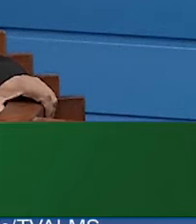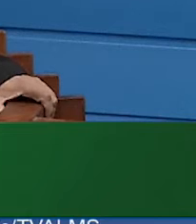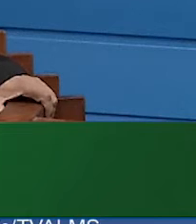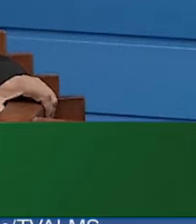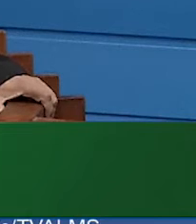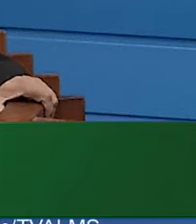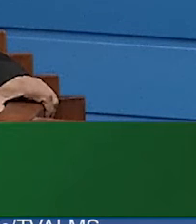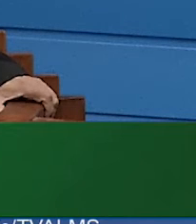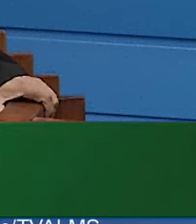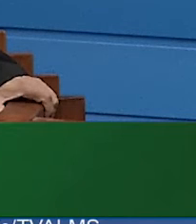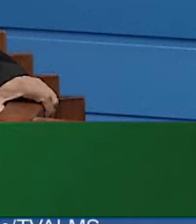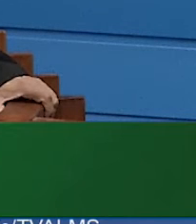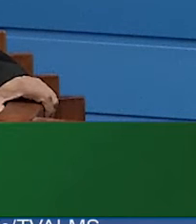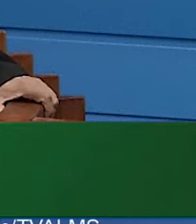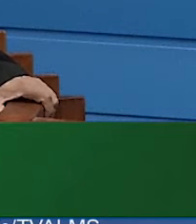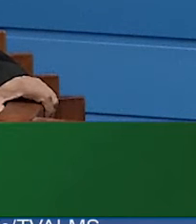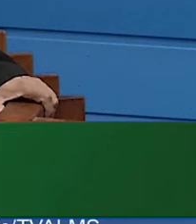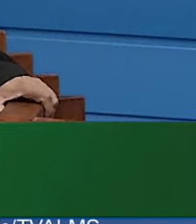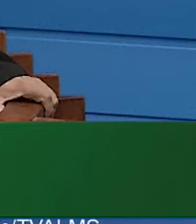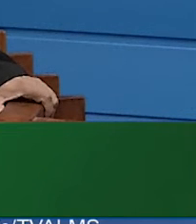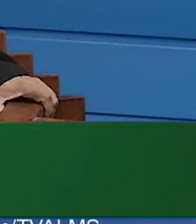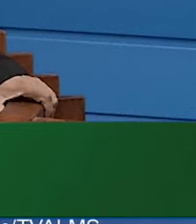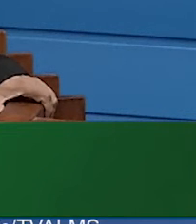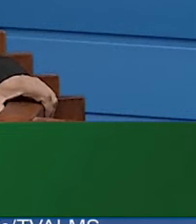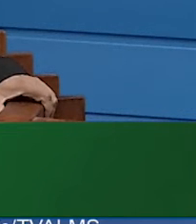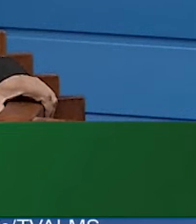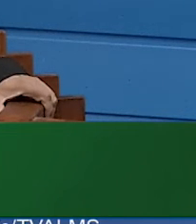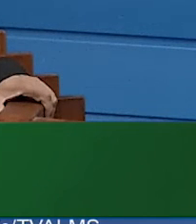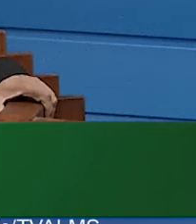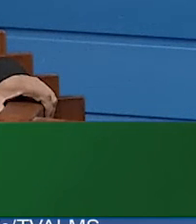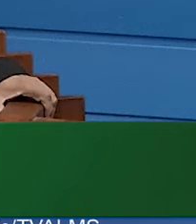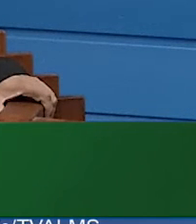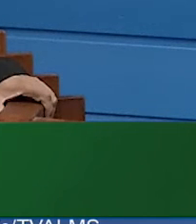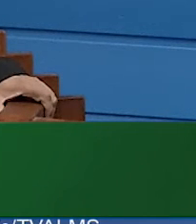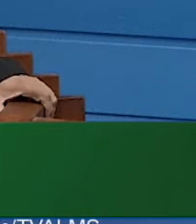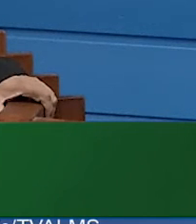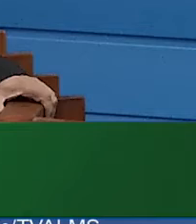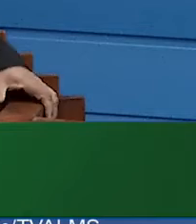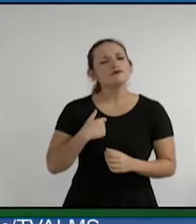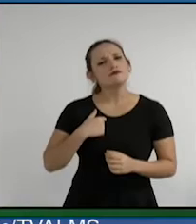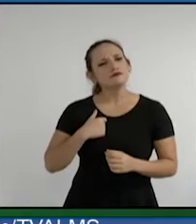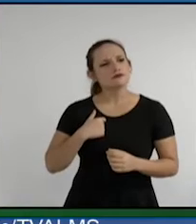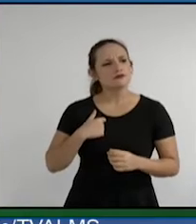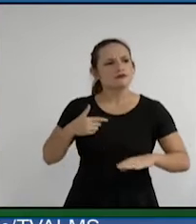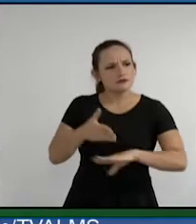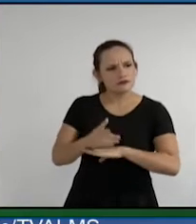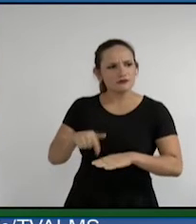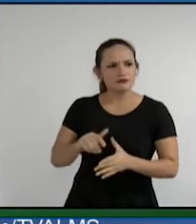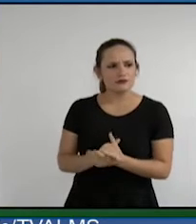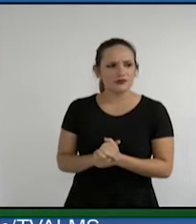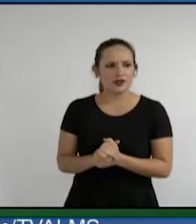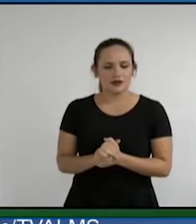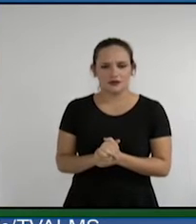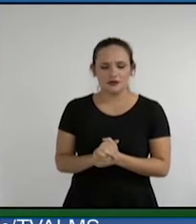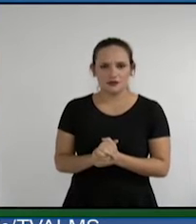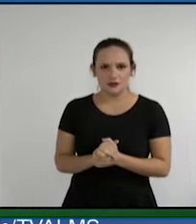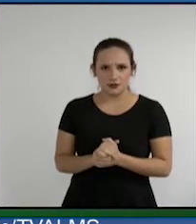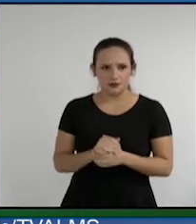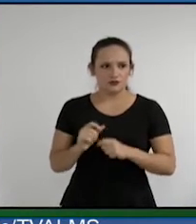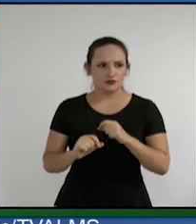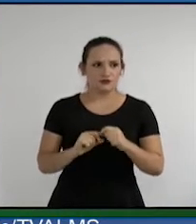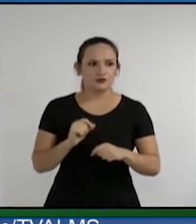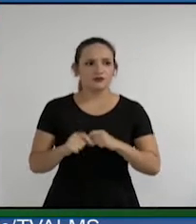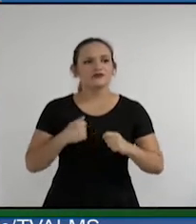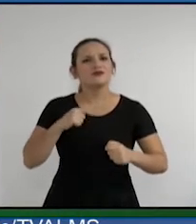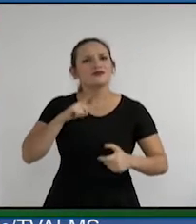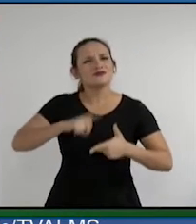nós fizemos nosso voto em separado. E eu vim aqui da tribuna, estava naquele dia muito mais com o problema do nervo ciático, não